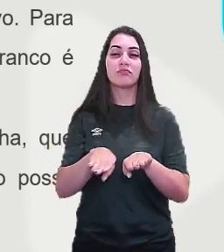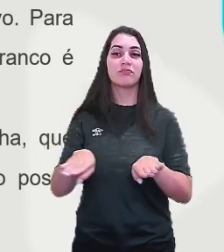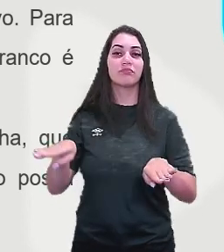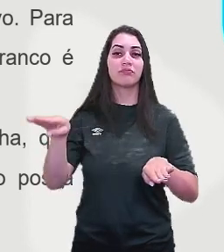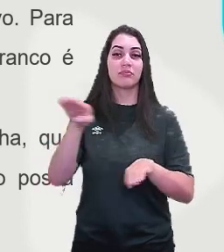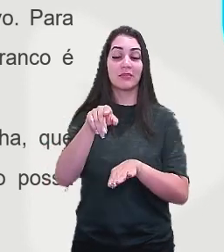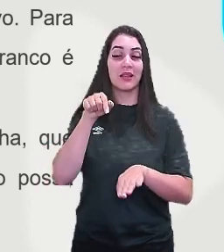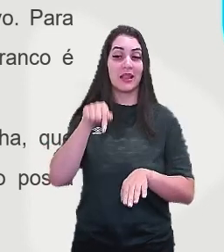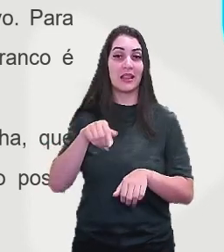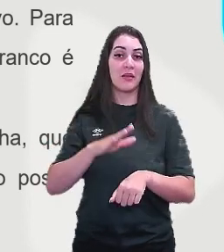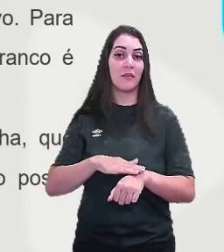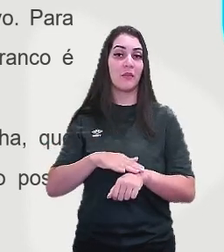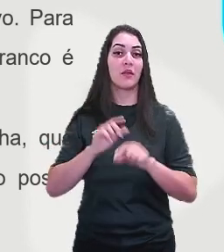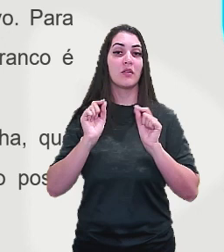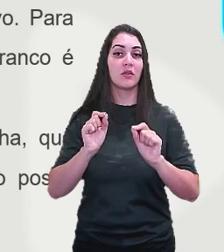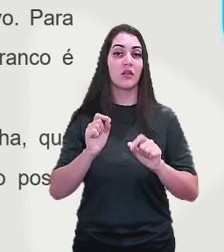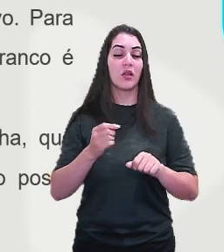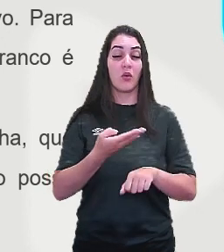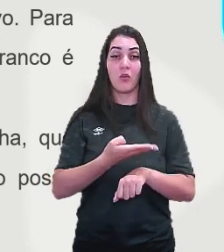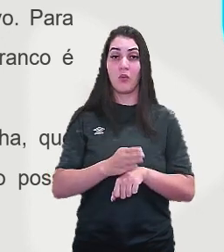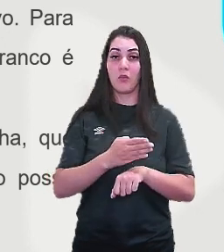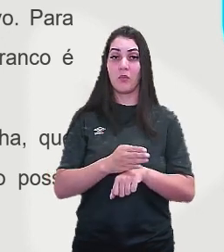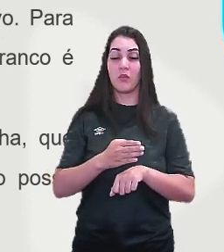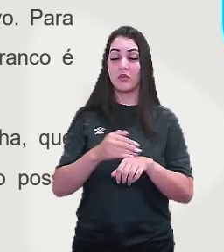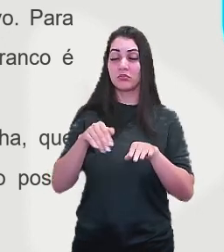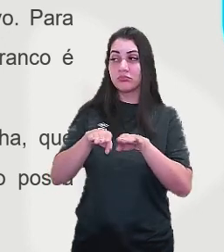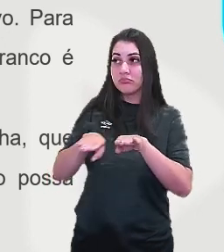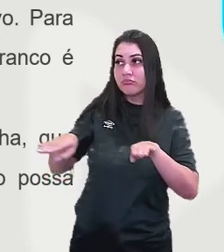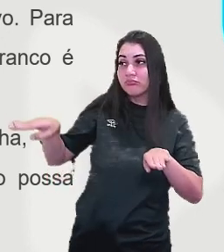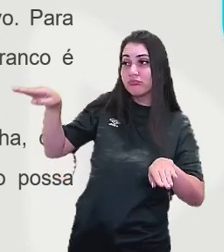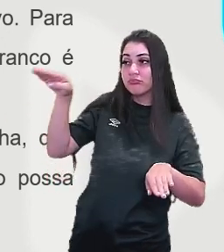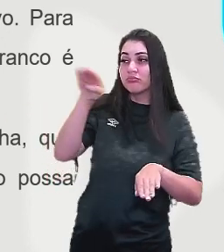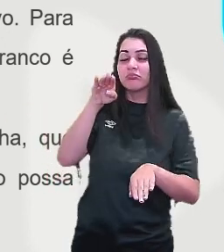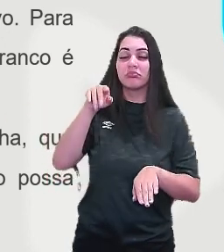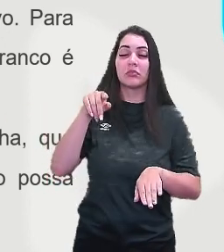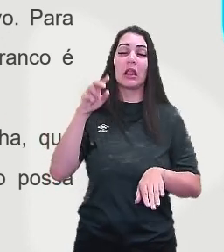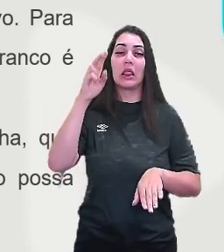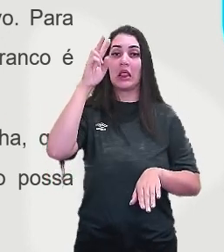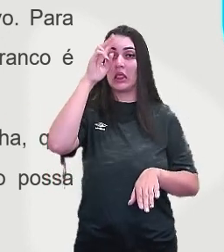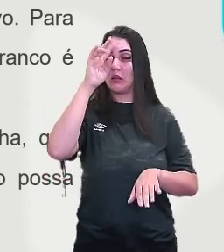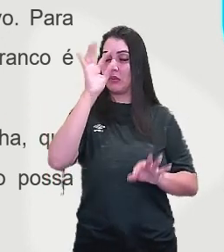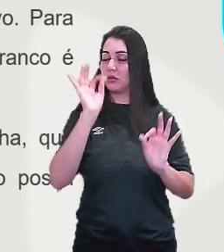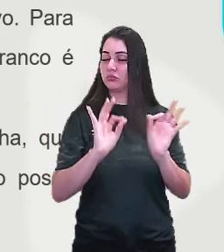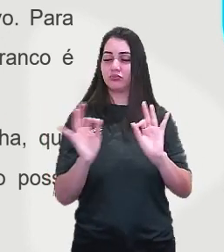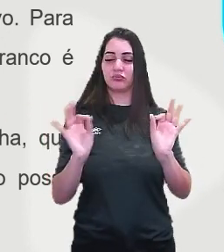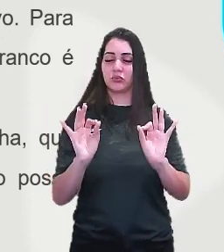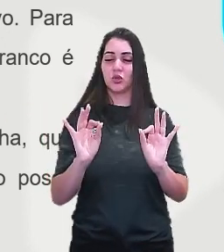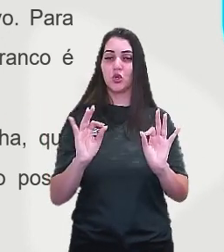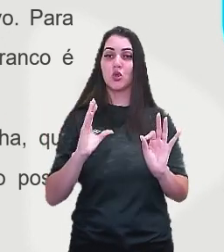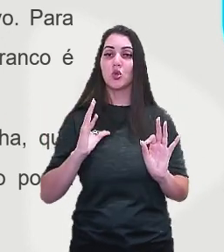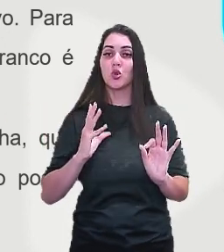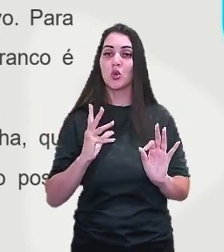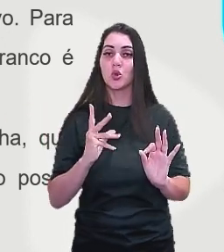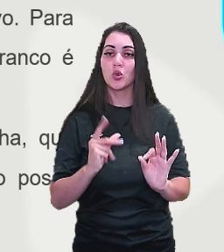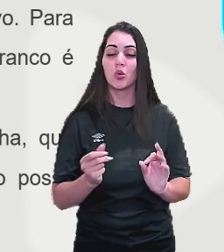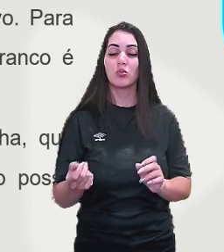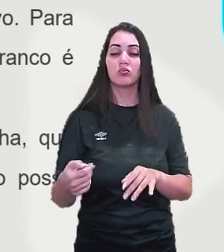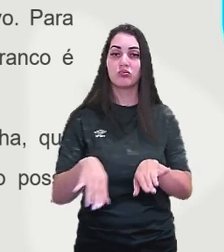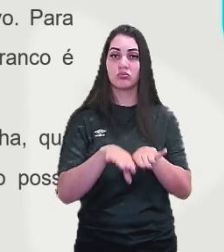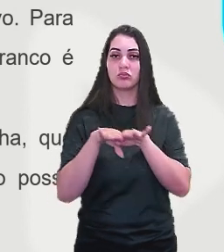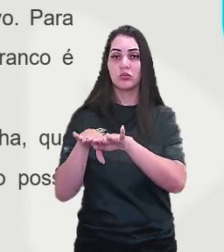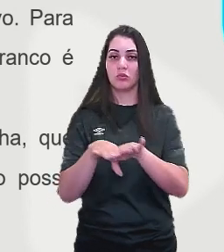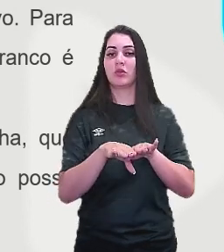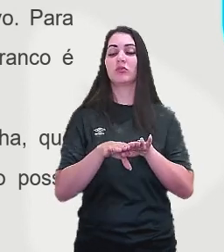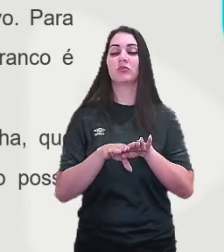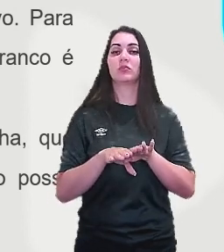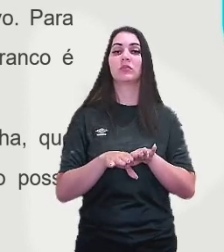Até aquele momento, os brancos não eram considerados superiores. Porém, lembrando que não somos todos iguais. Após